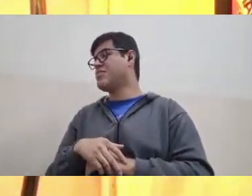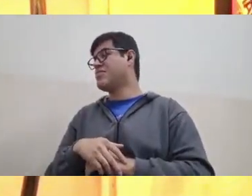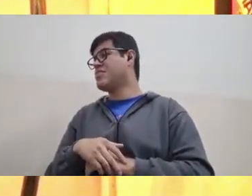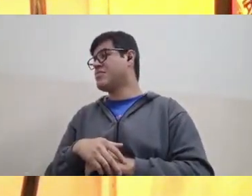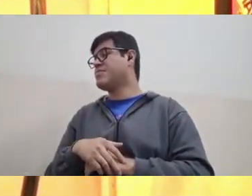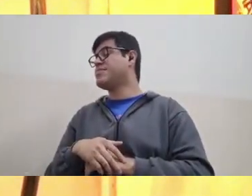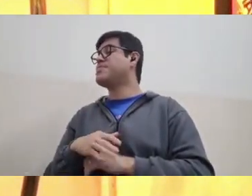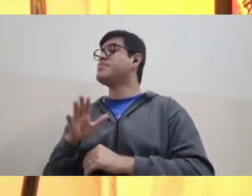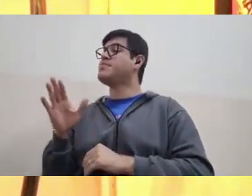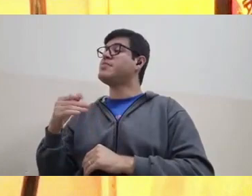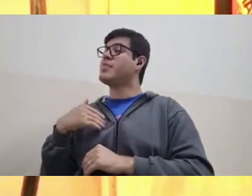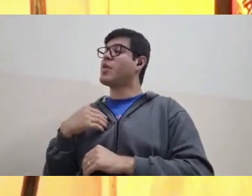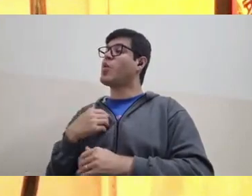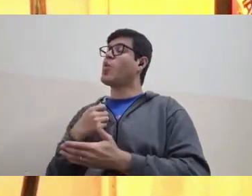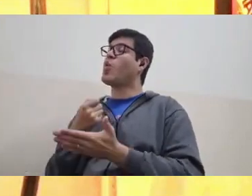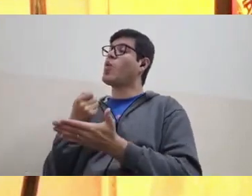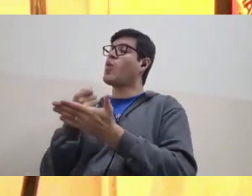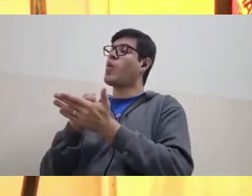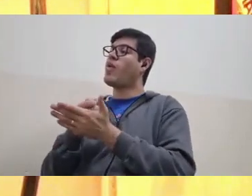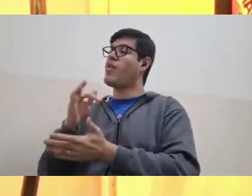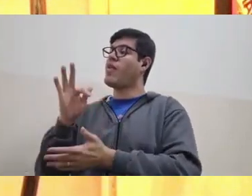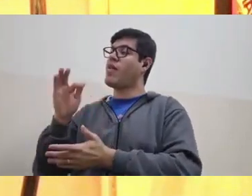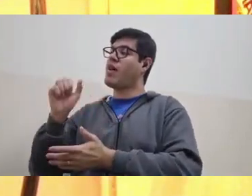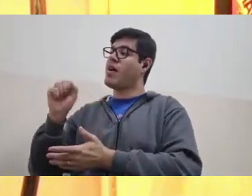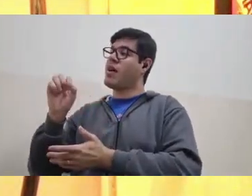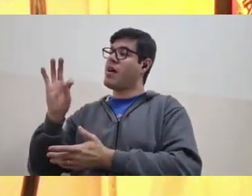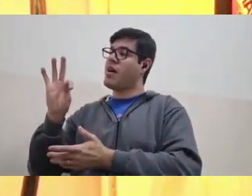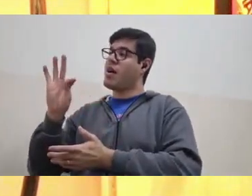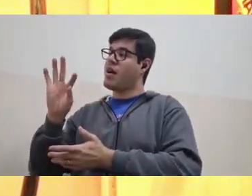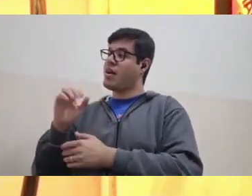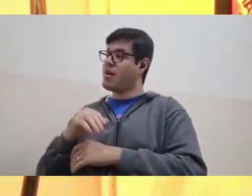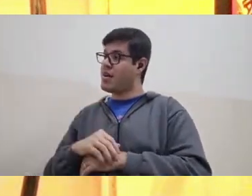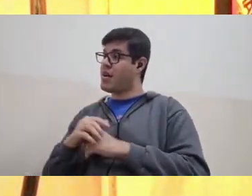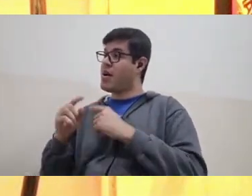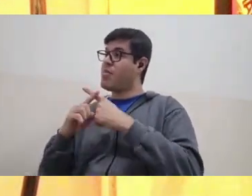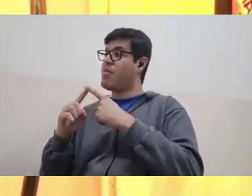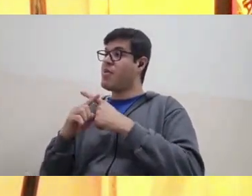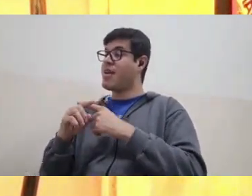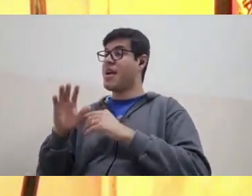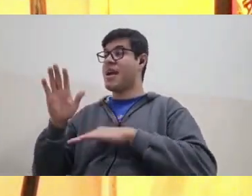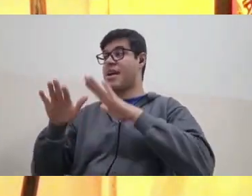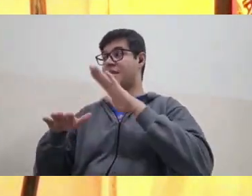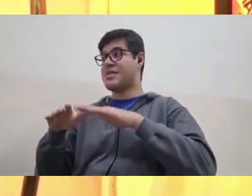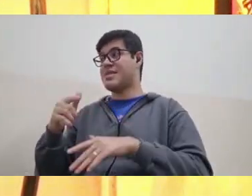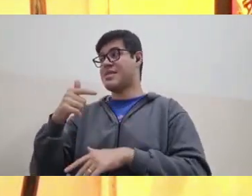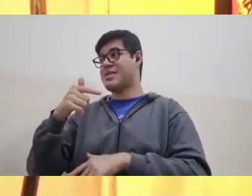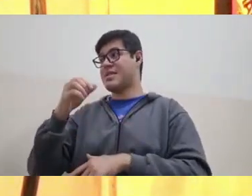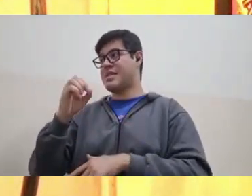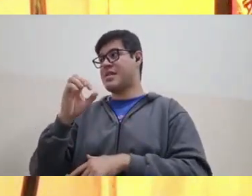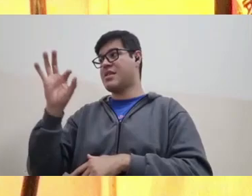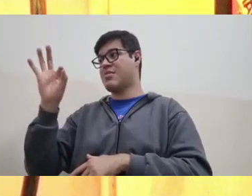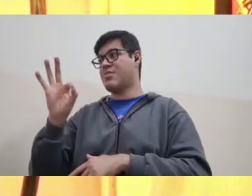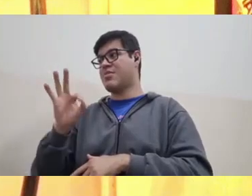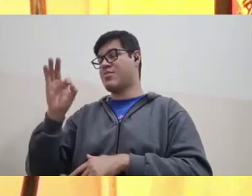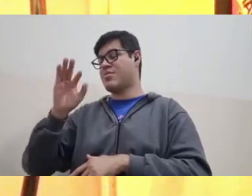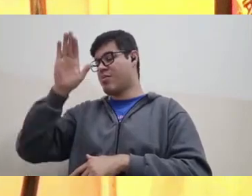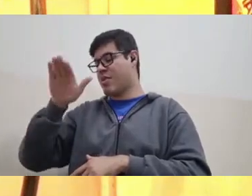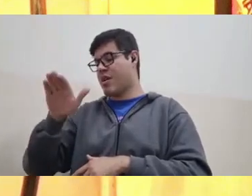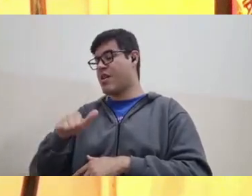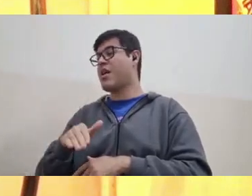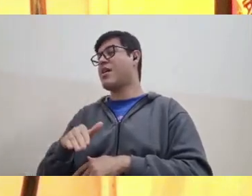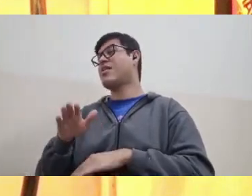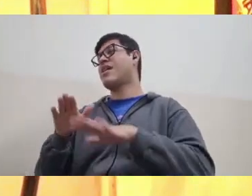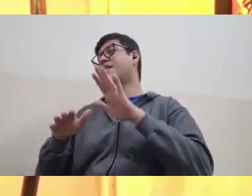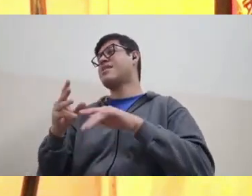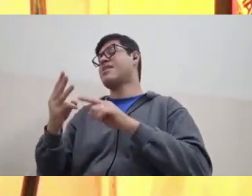depois é isso aí só que eu compro não feche lá porque eu cheguei a pagar até 70% mais barato aí